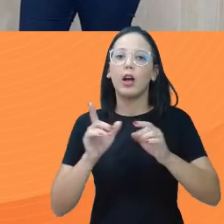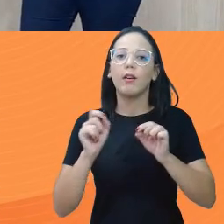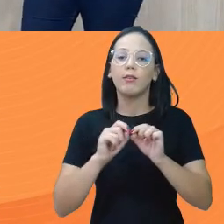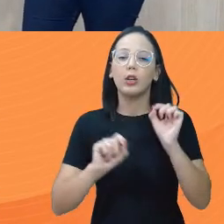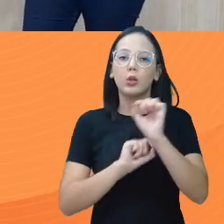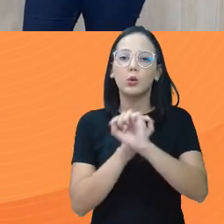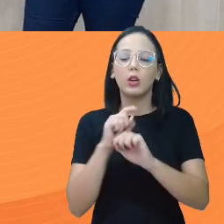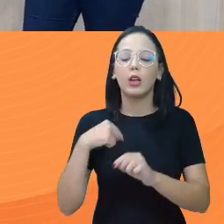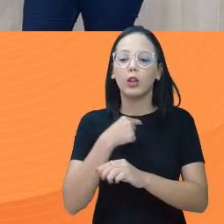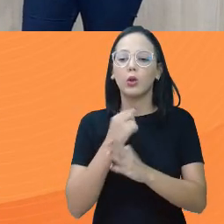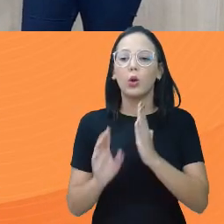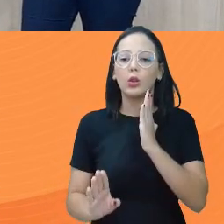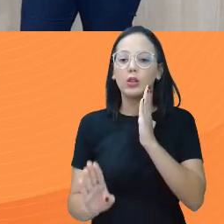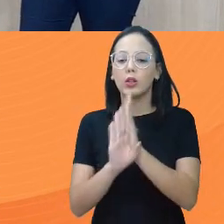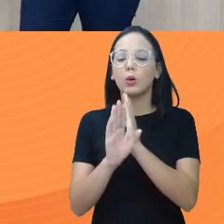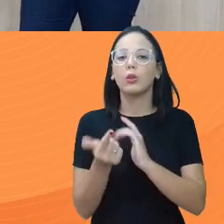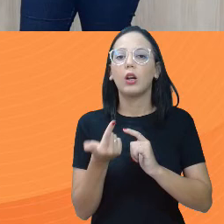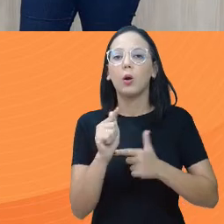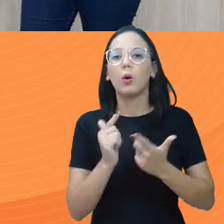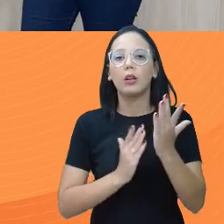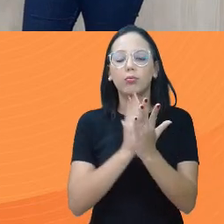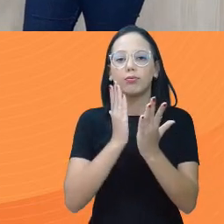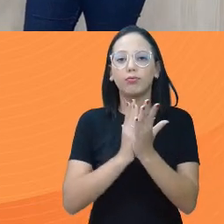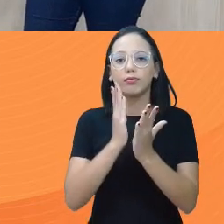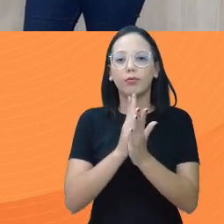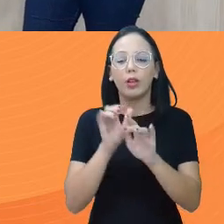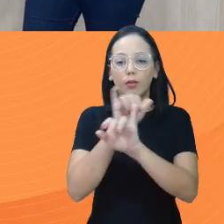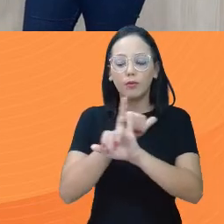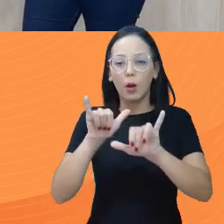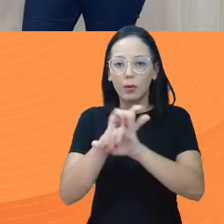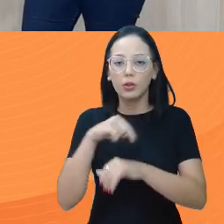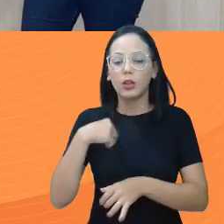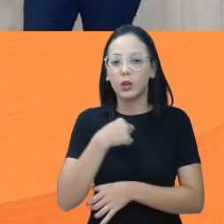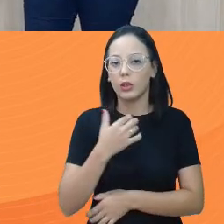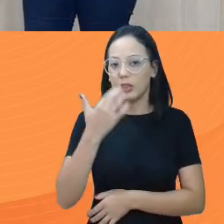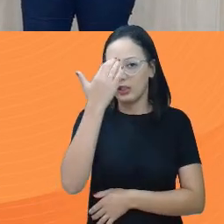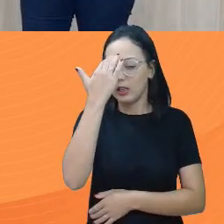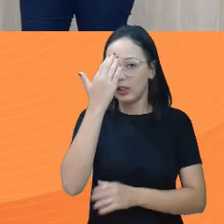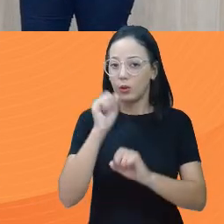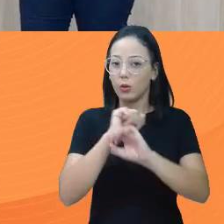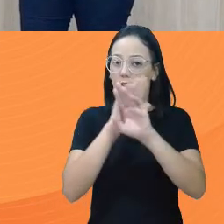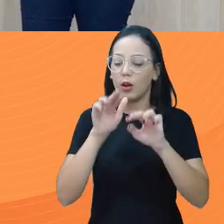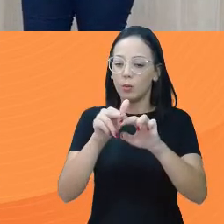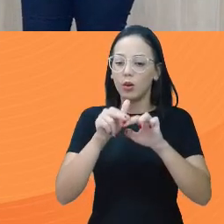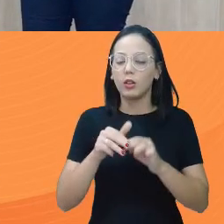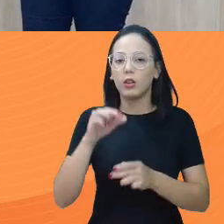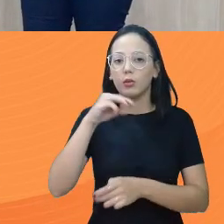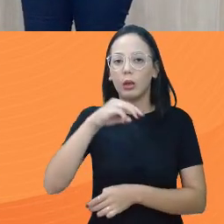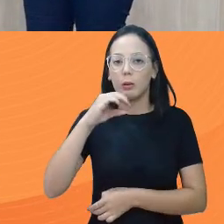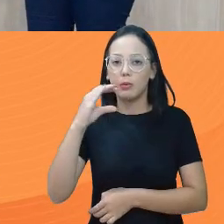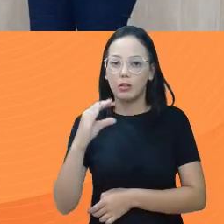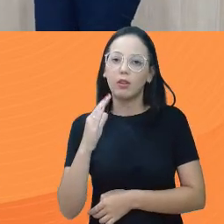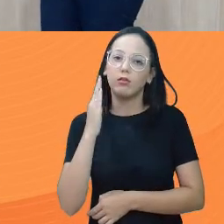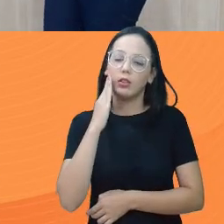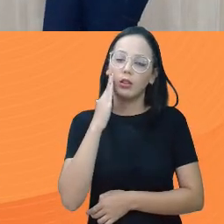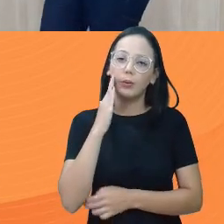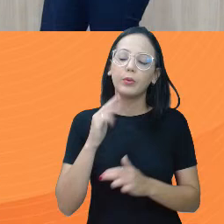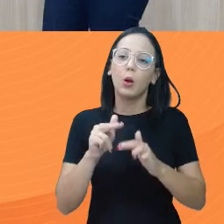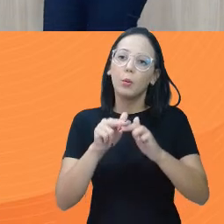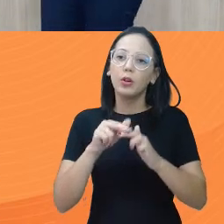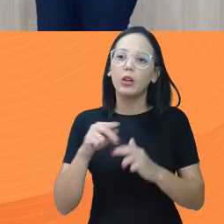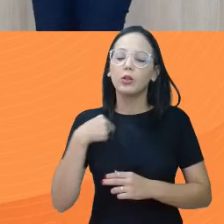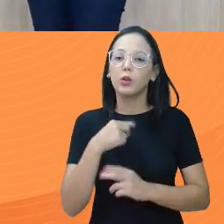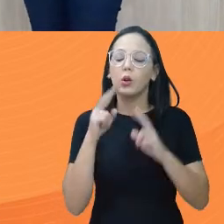seguinte, que foi descobrir outras informações que a gente podia tirar a conclusão de acordo com o MMC naquele caso. Aqui a